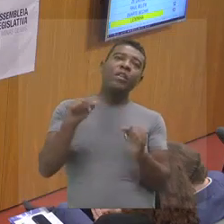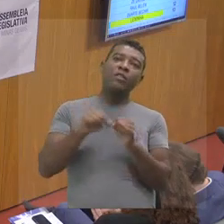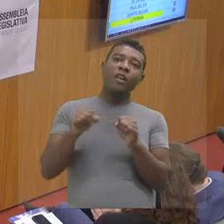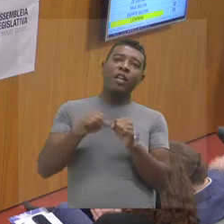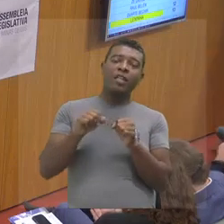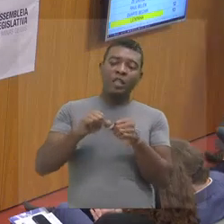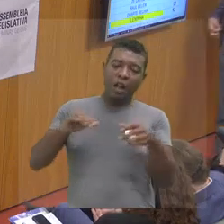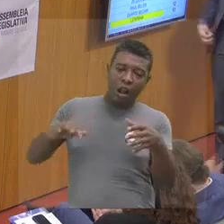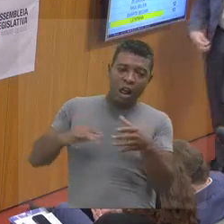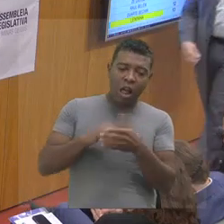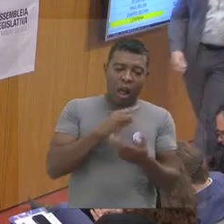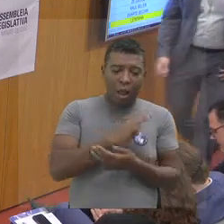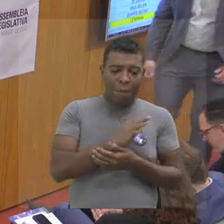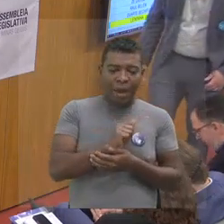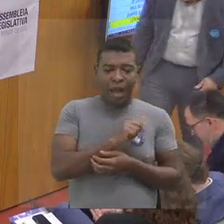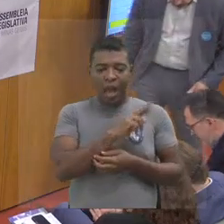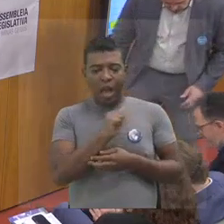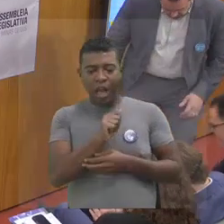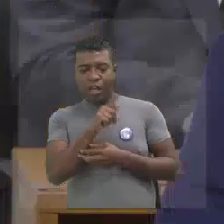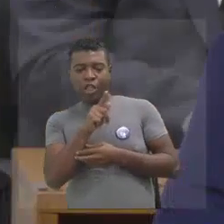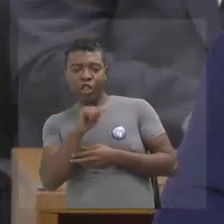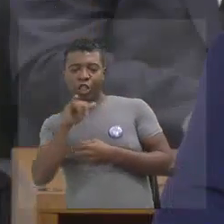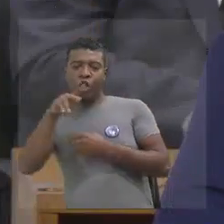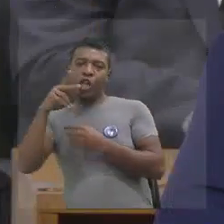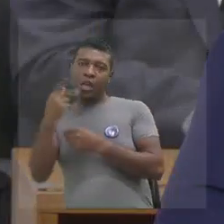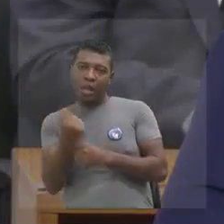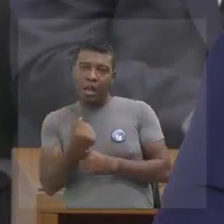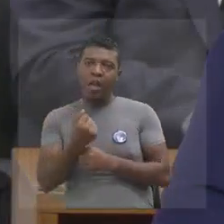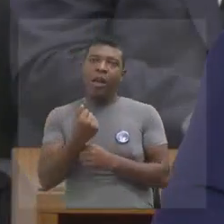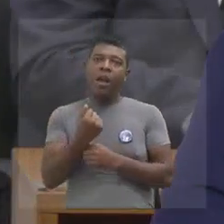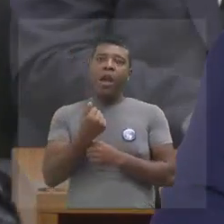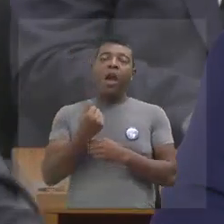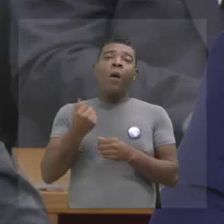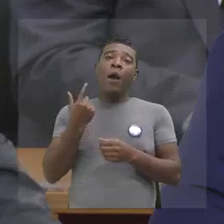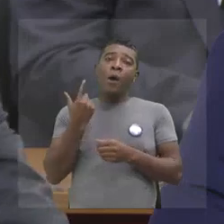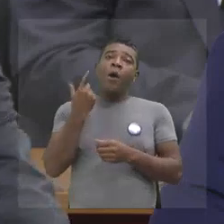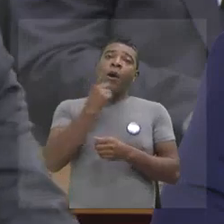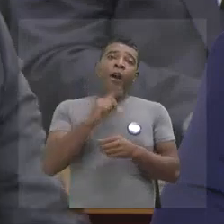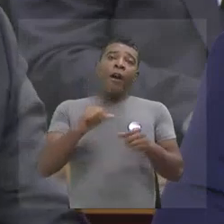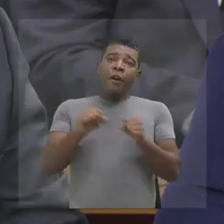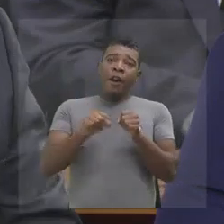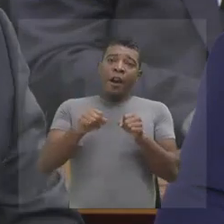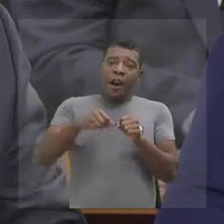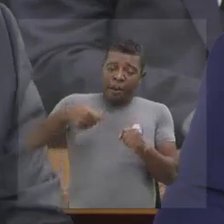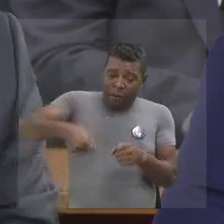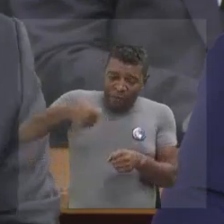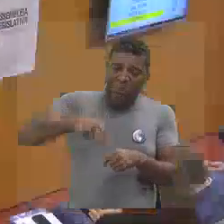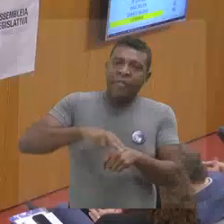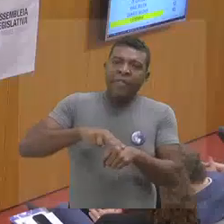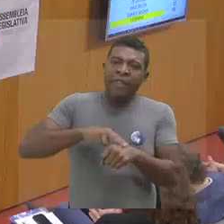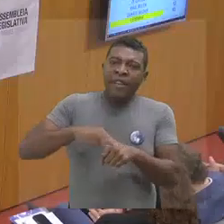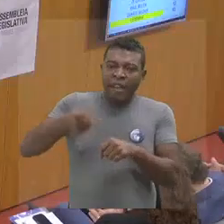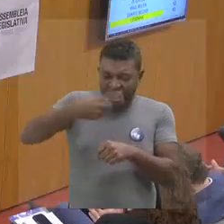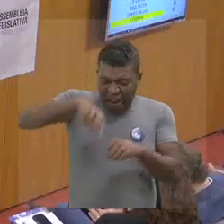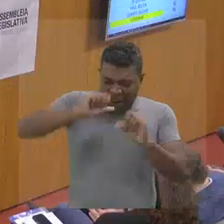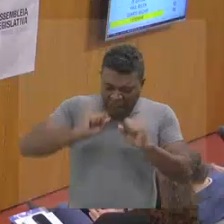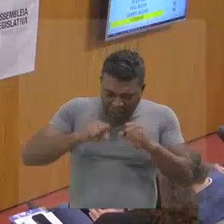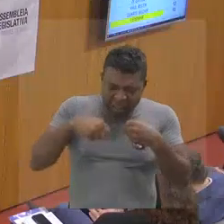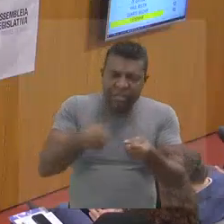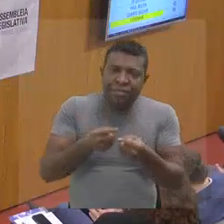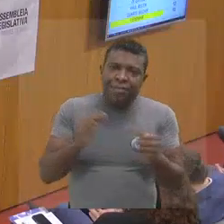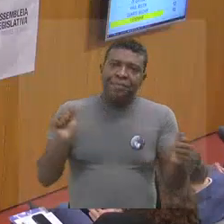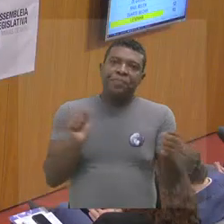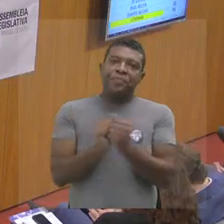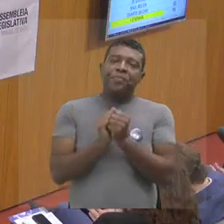atendimentos necessário do bolsa verde é e a gente buscar junto né sermático